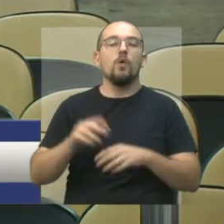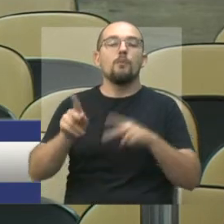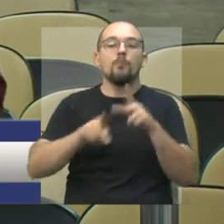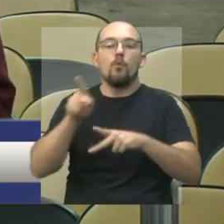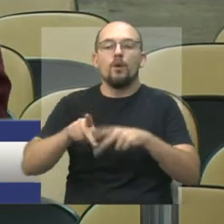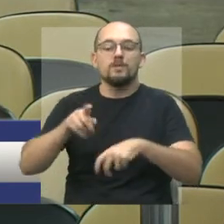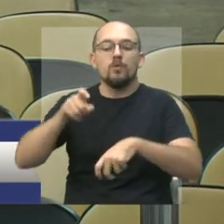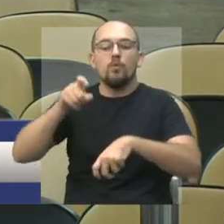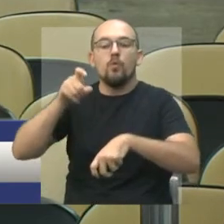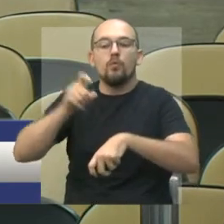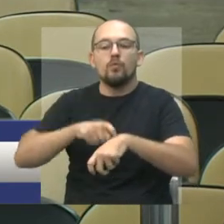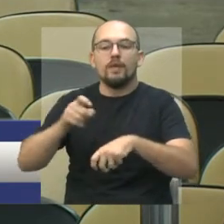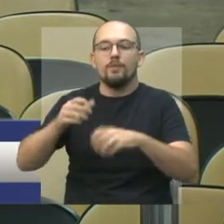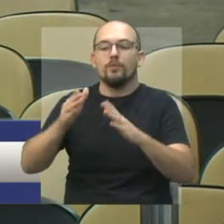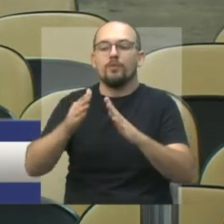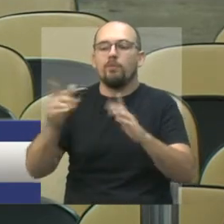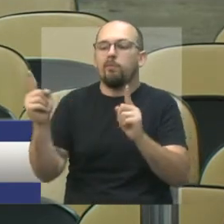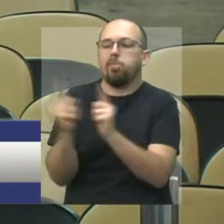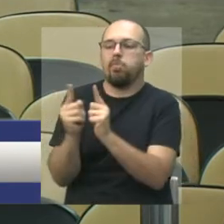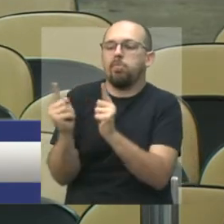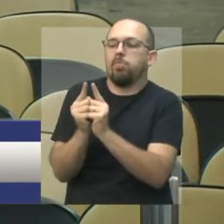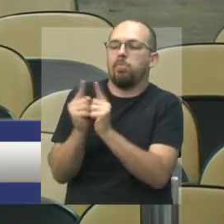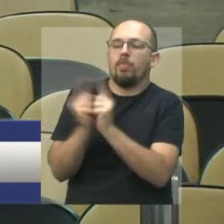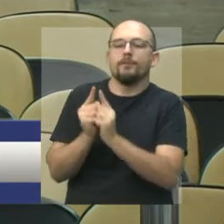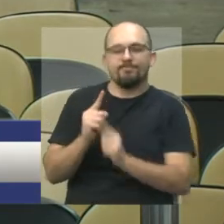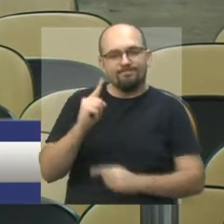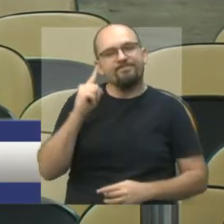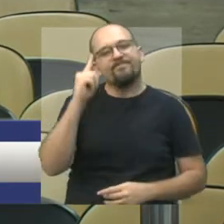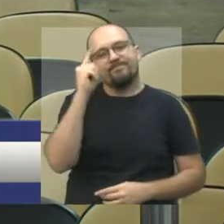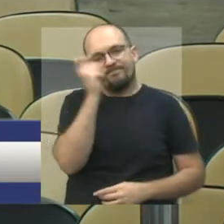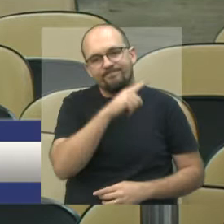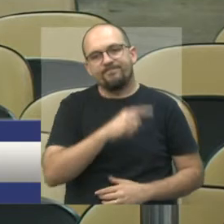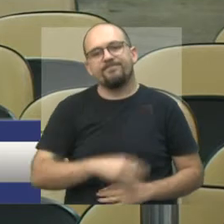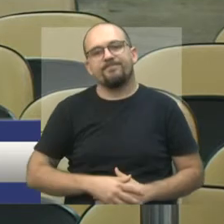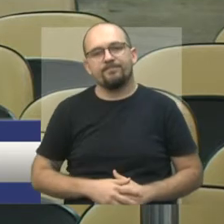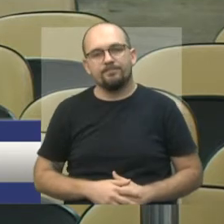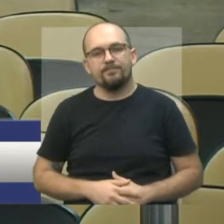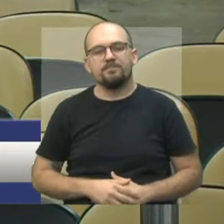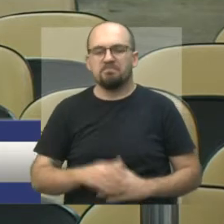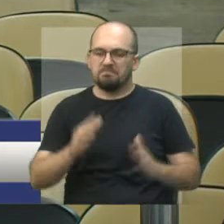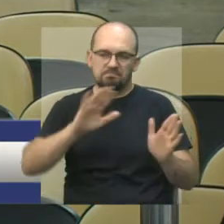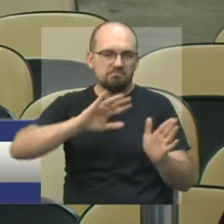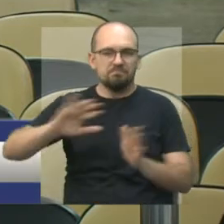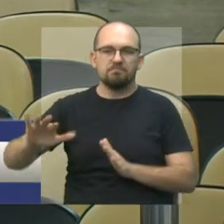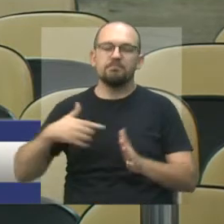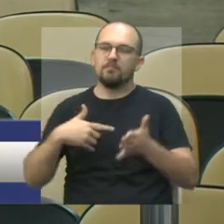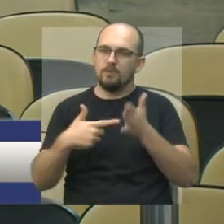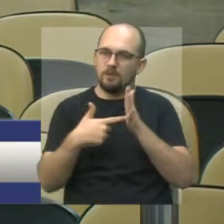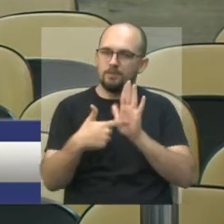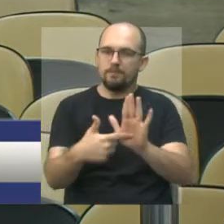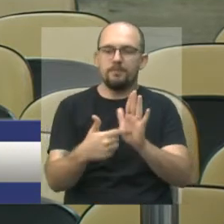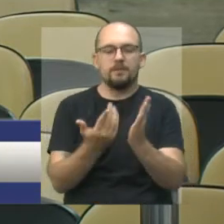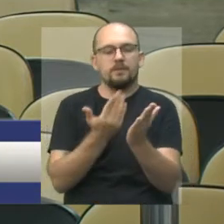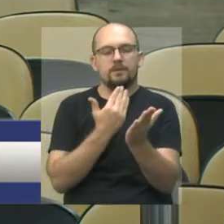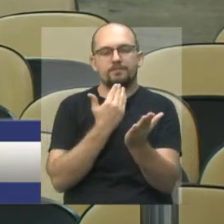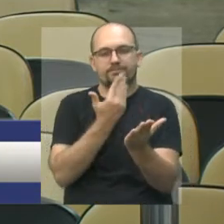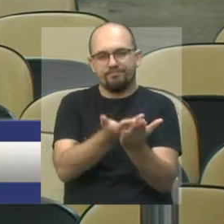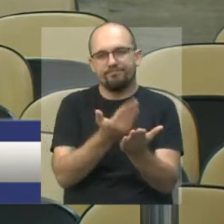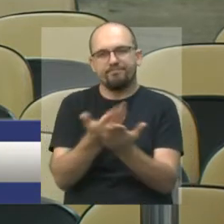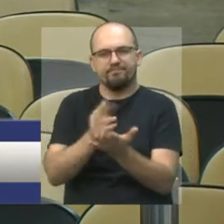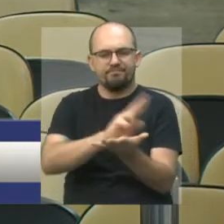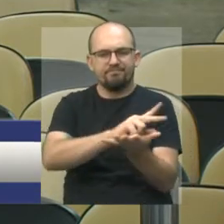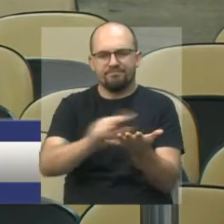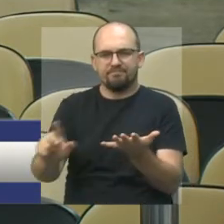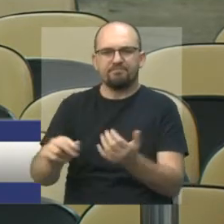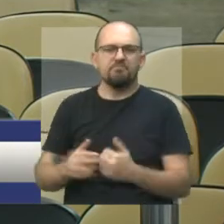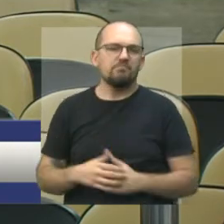tem. É muito difícil. Bom, vamos lá. Foram apresentadas aqui várias emendas, dentre elas, todas. Nunca